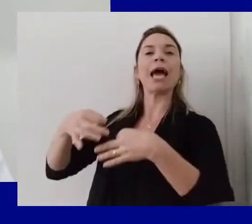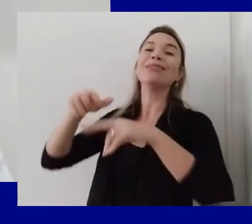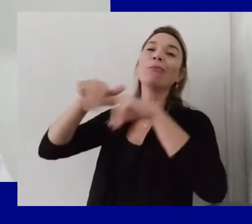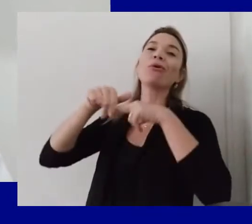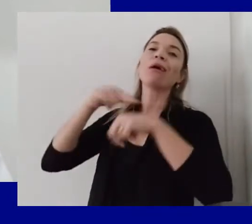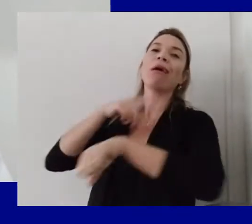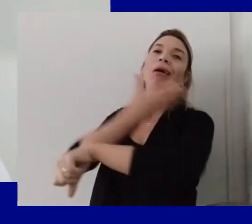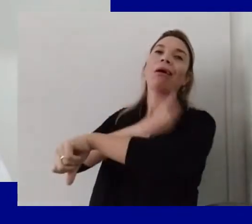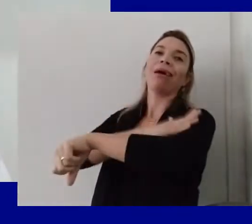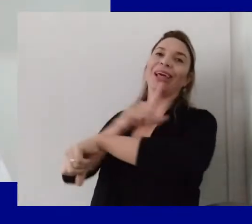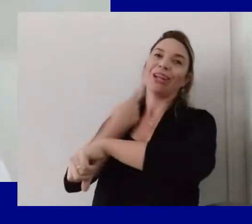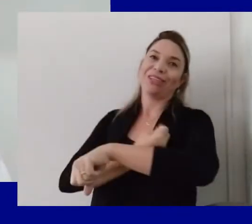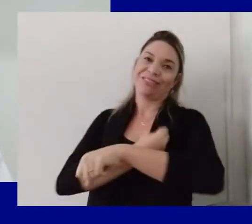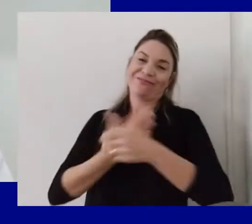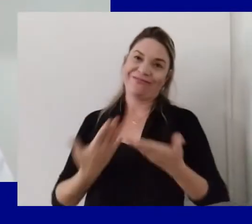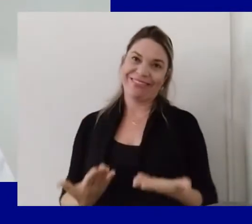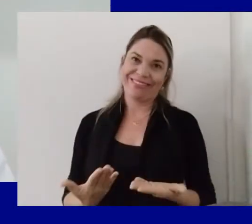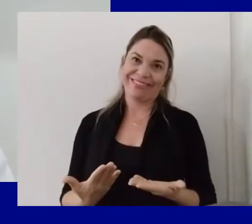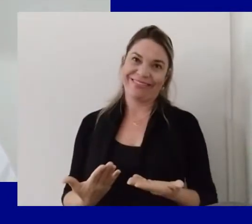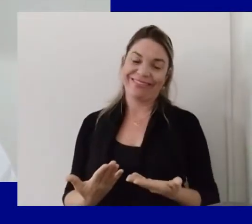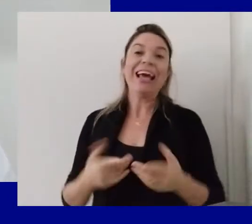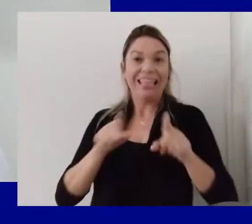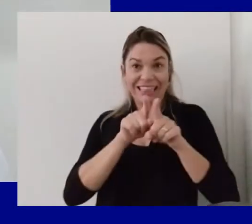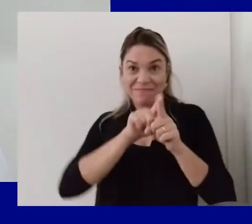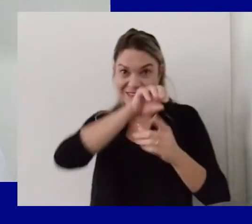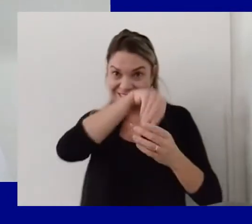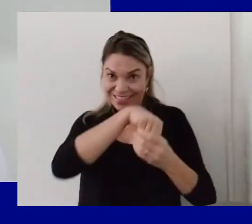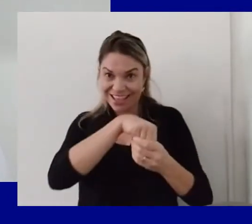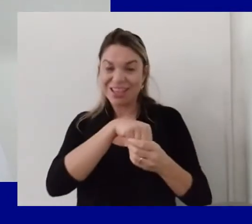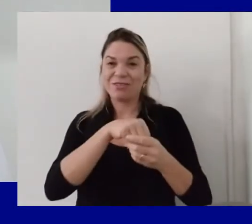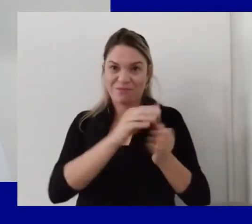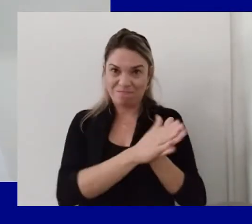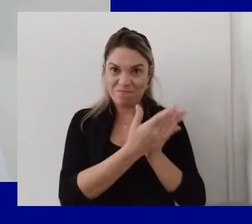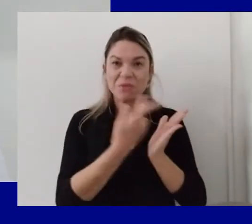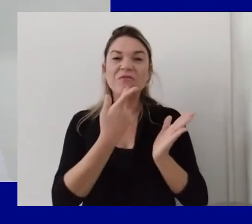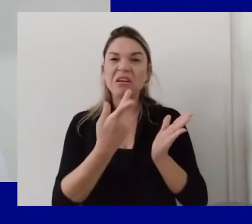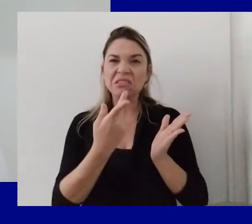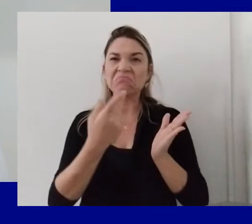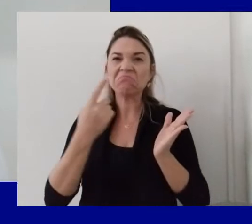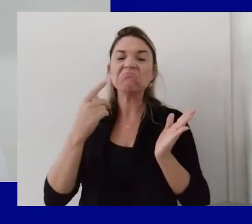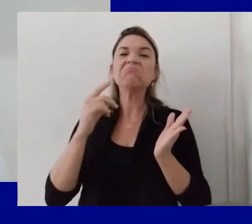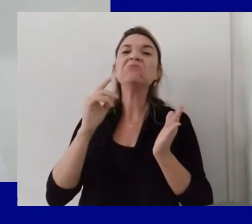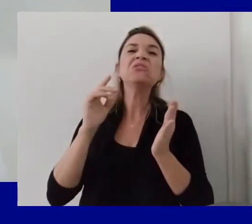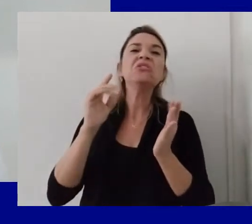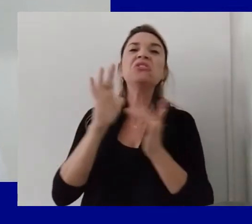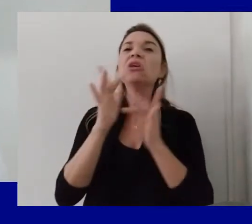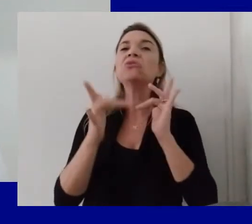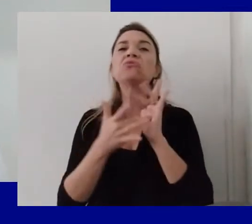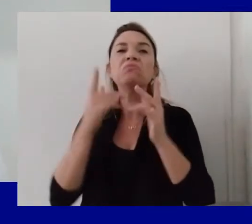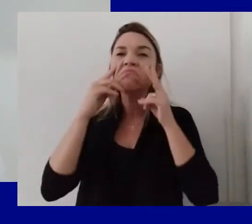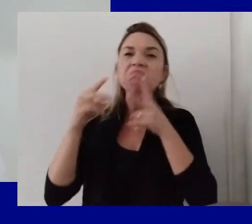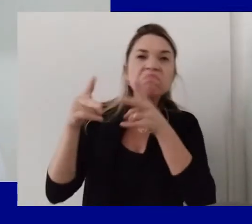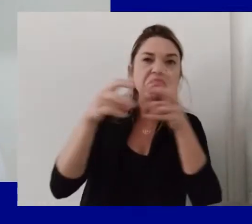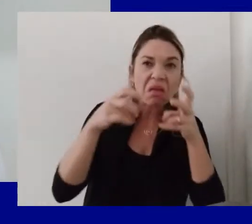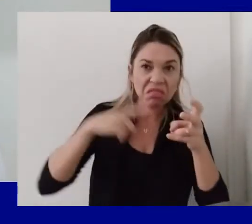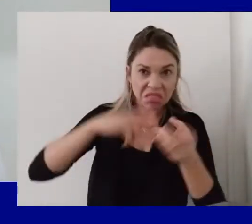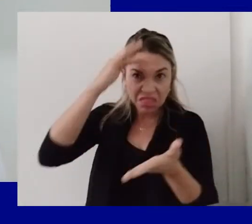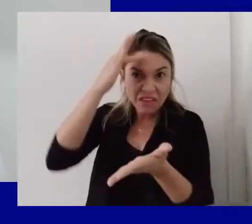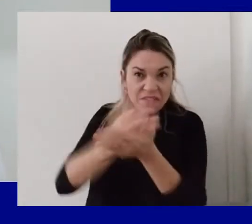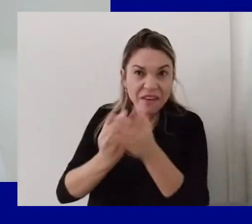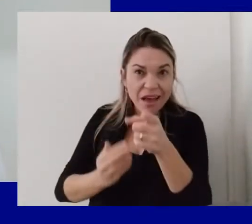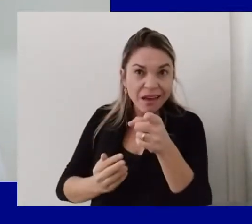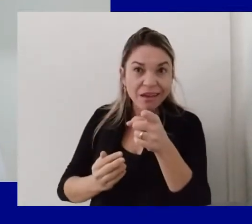pergunta: porventura, quando vier o Filho do Homem, achará fé na terra? Deus muitas vezes não responde no tempo que